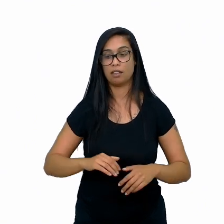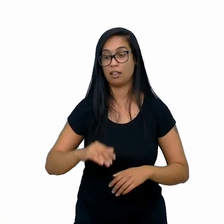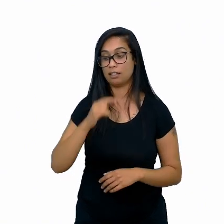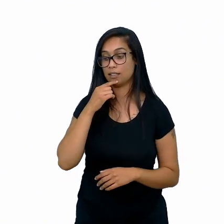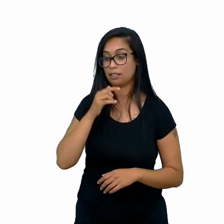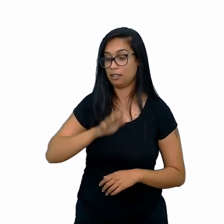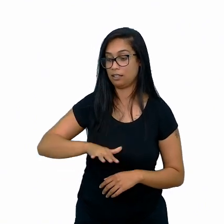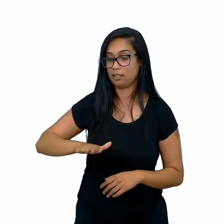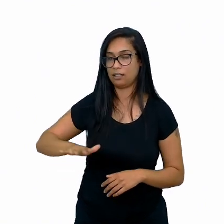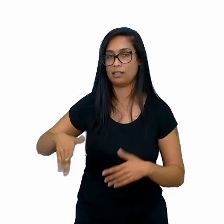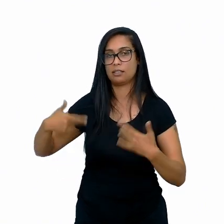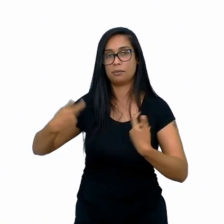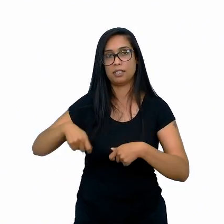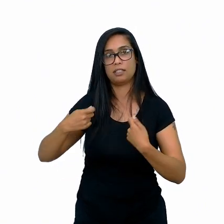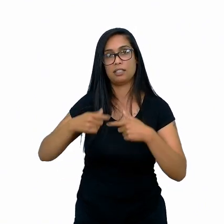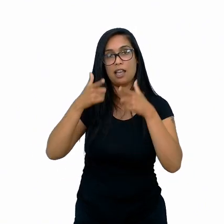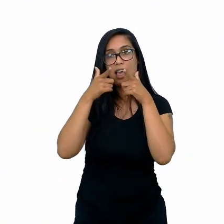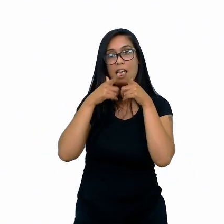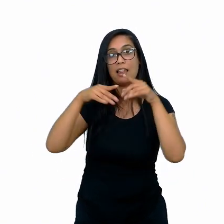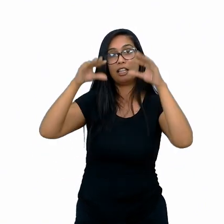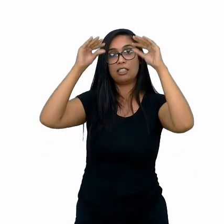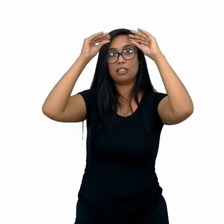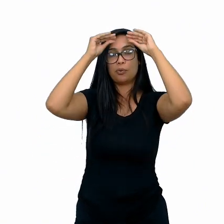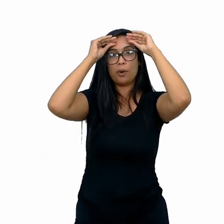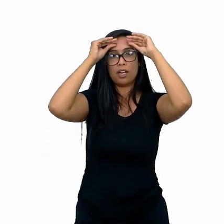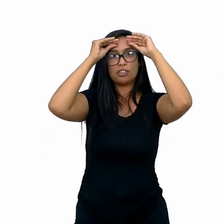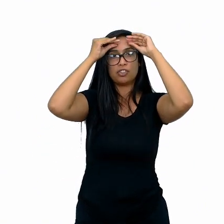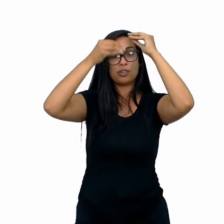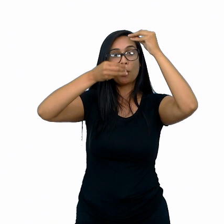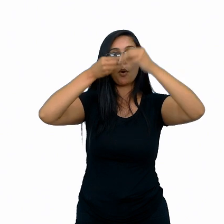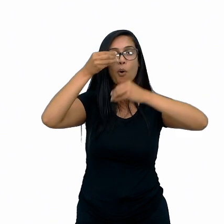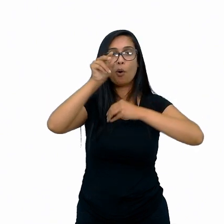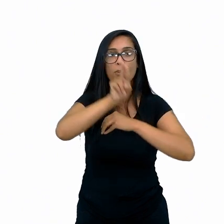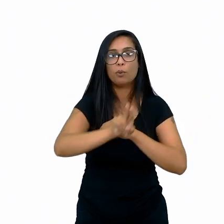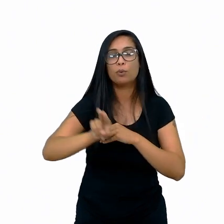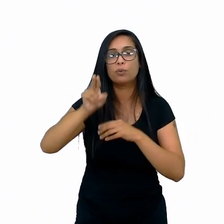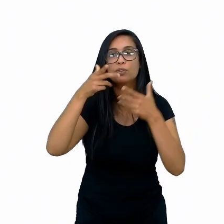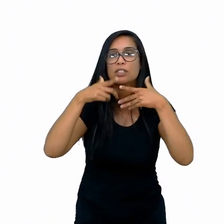considerar a linguagem escrita utilizada nestes